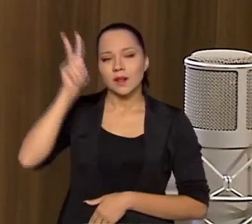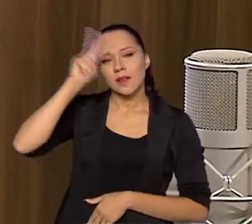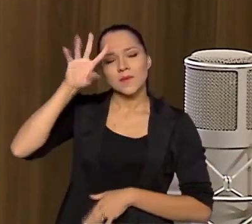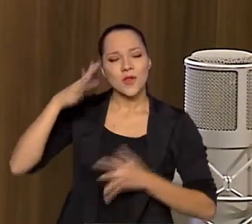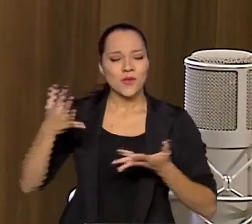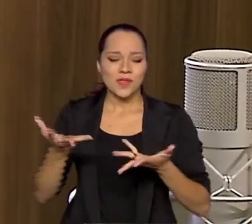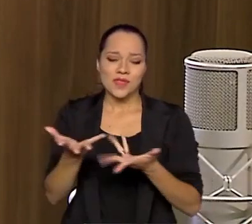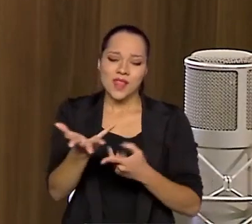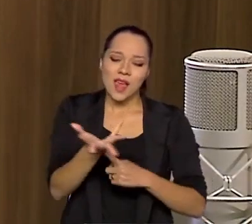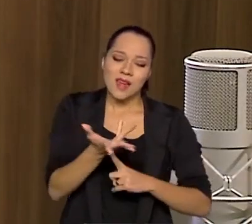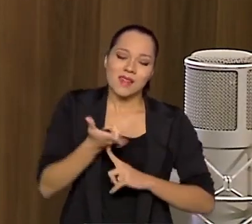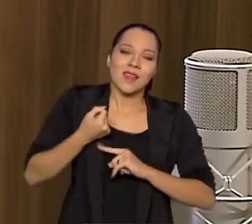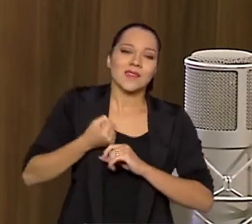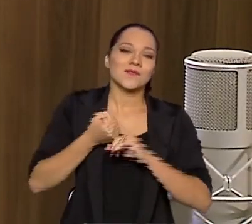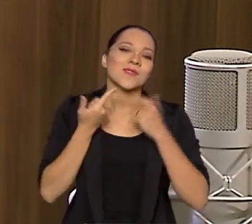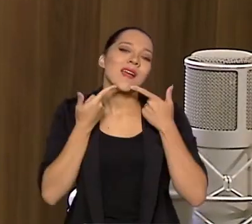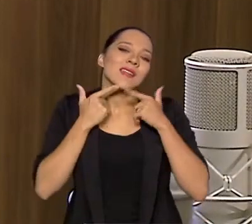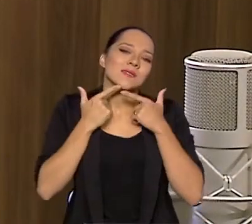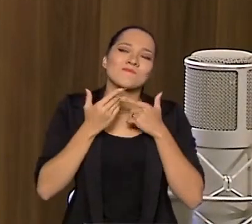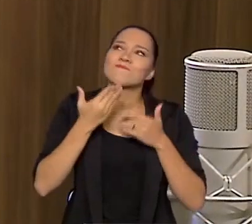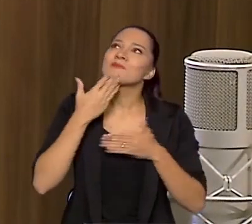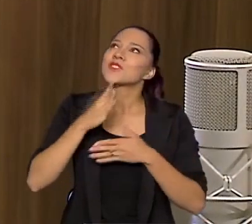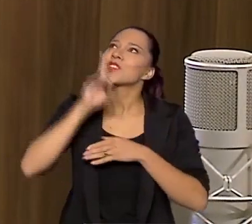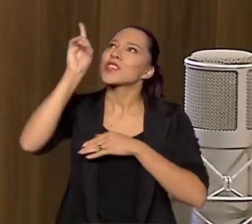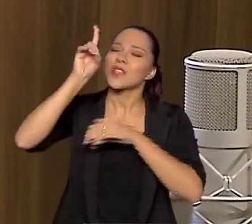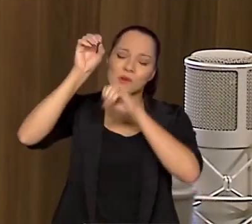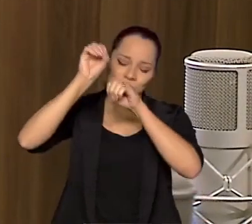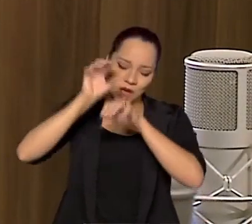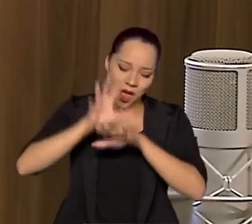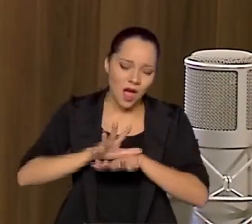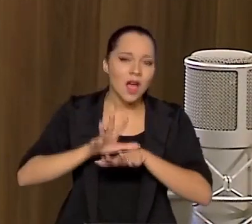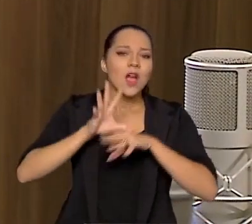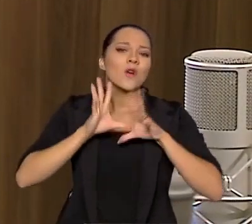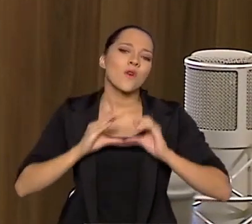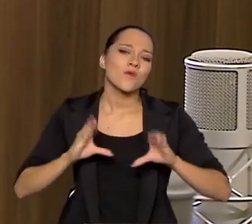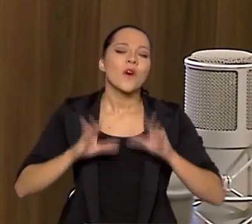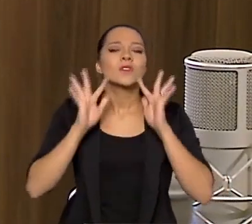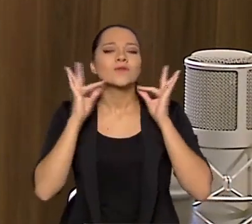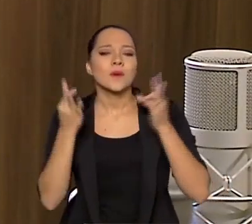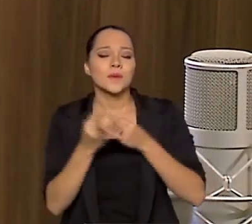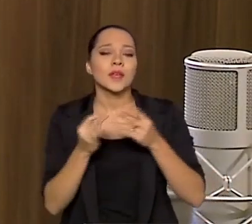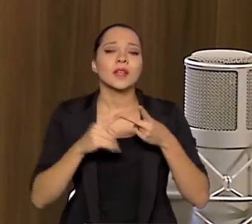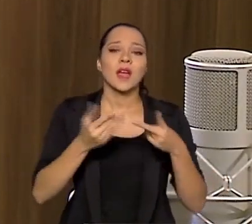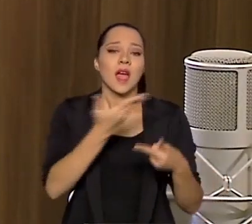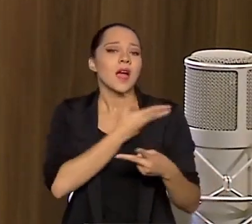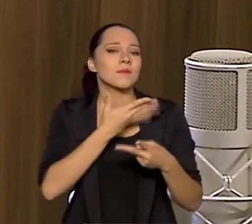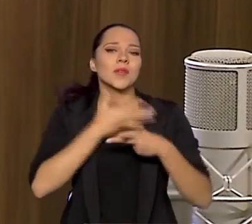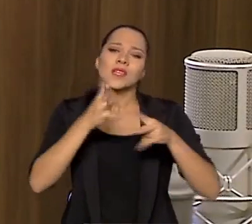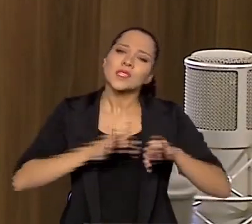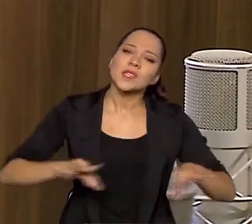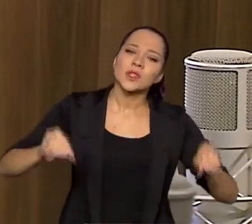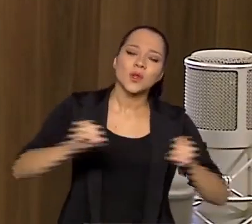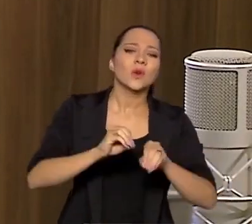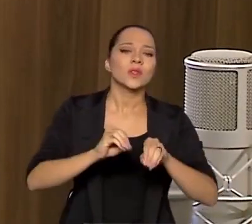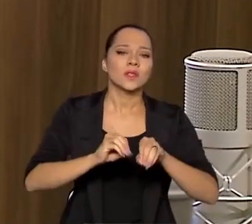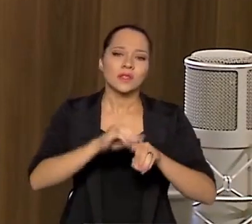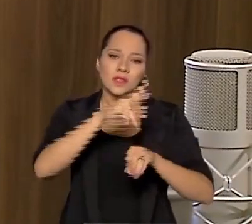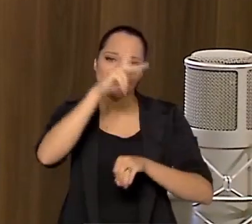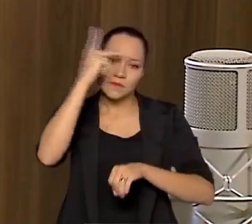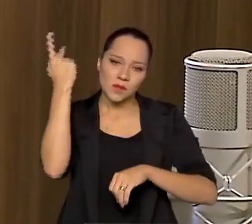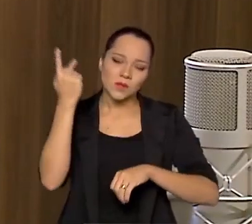talento e carisma de Paulo Gustavo e pediu que Deus conforte familiares, amigos e também todas as vítimas da